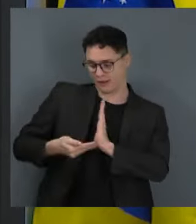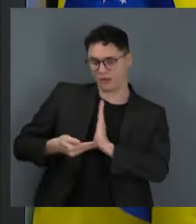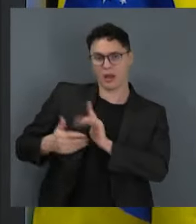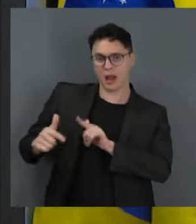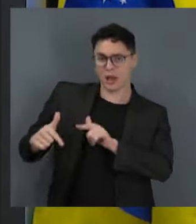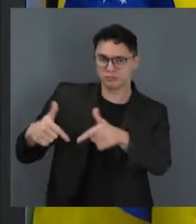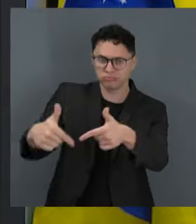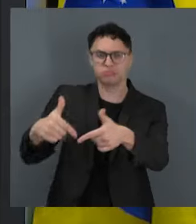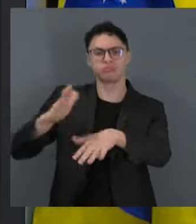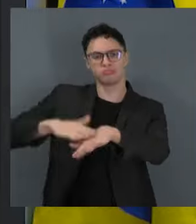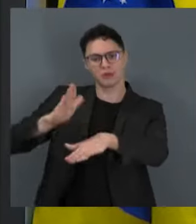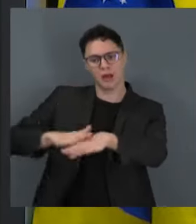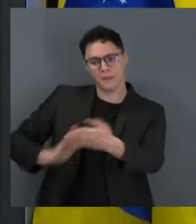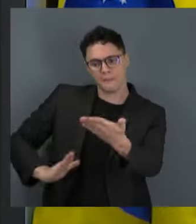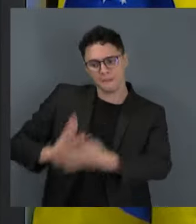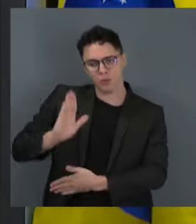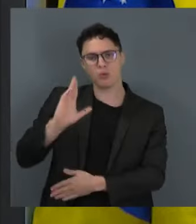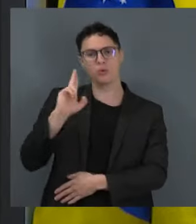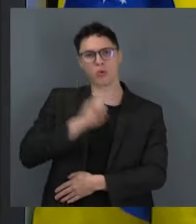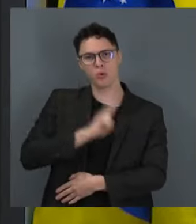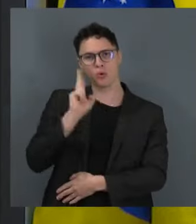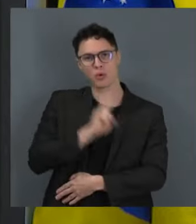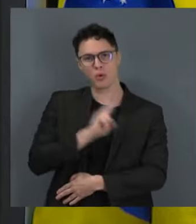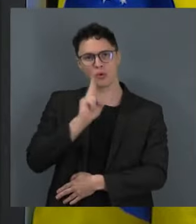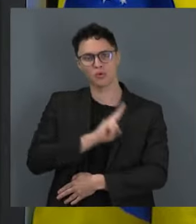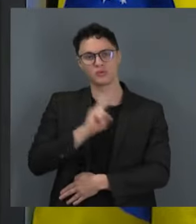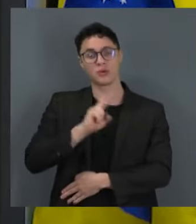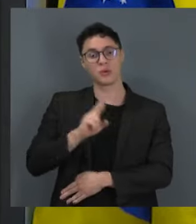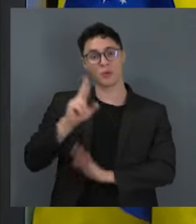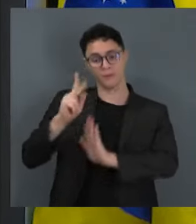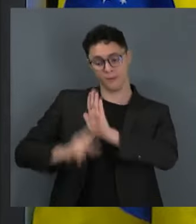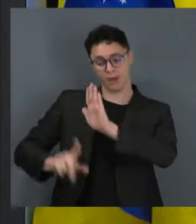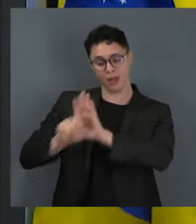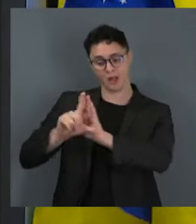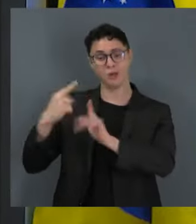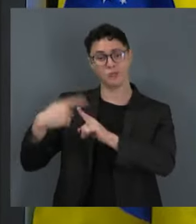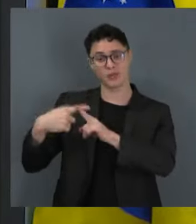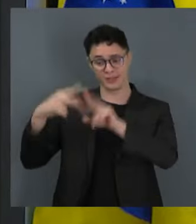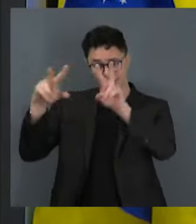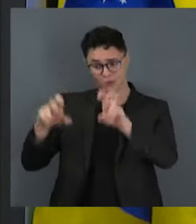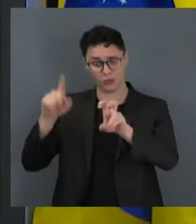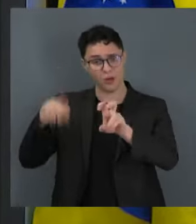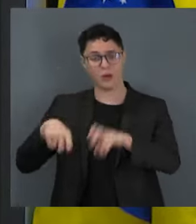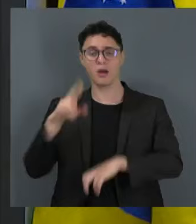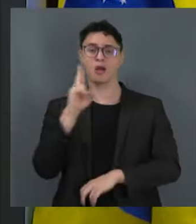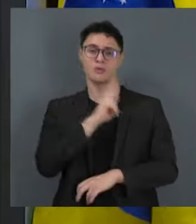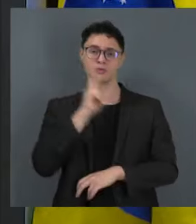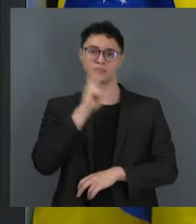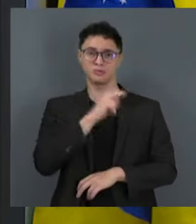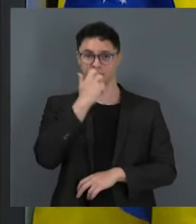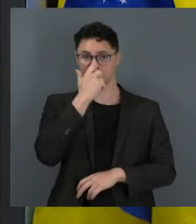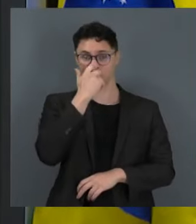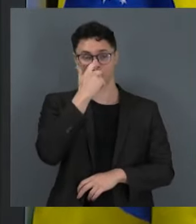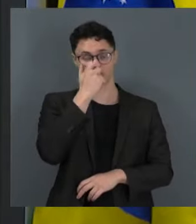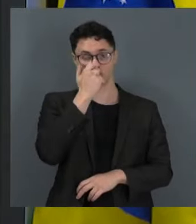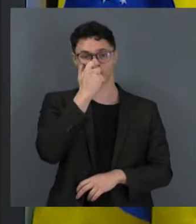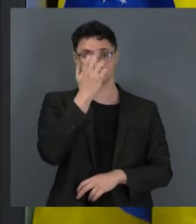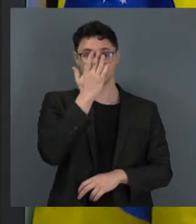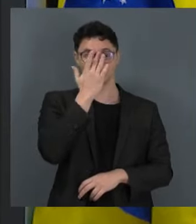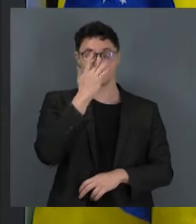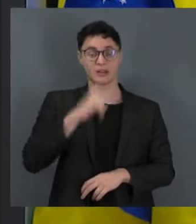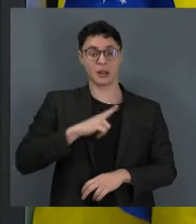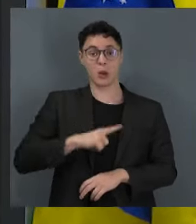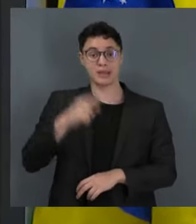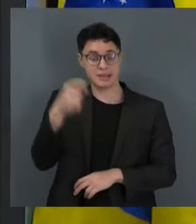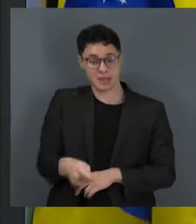presteza aprovando com urgência porque o assunto exige urgência por essa decisão